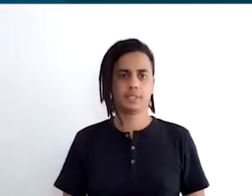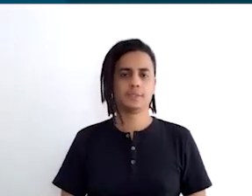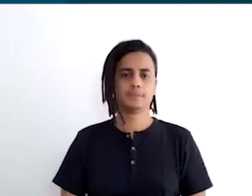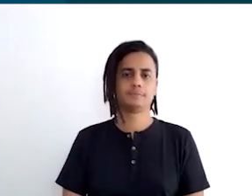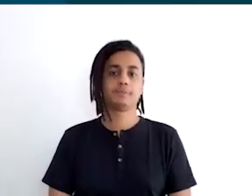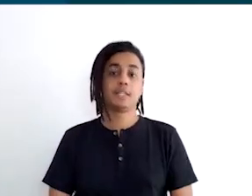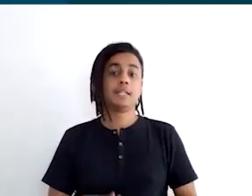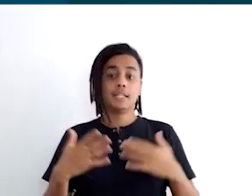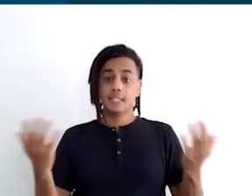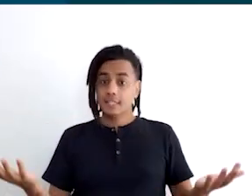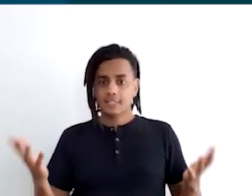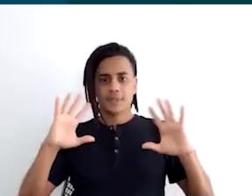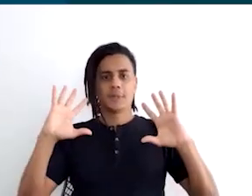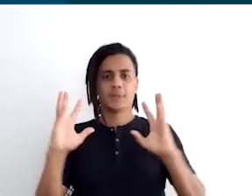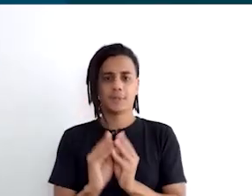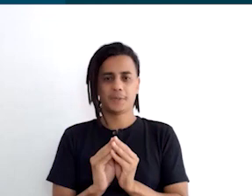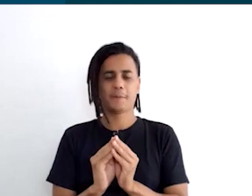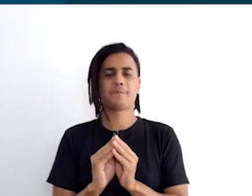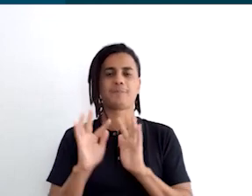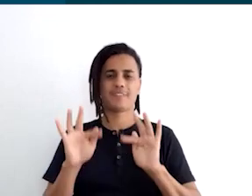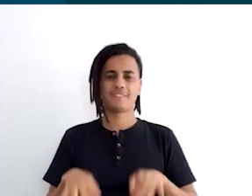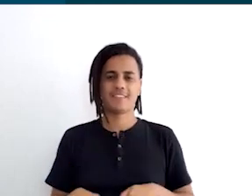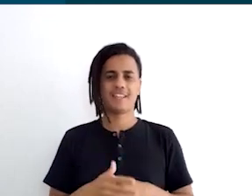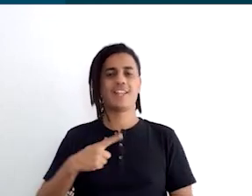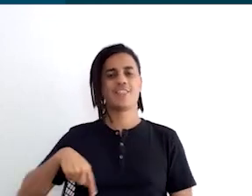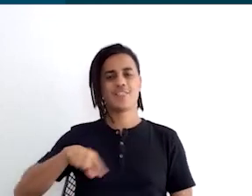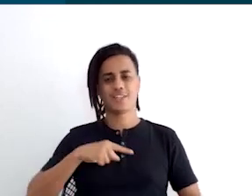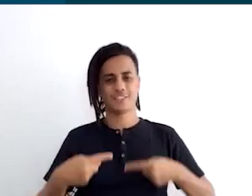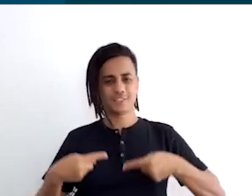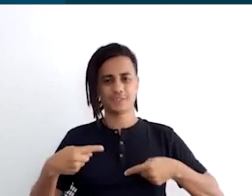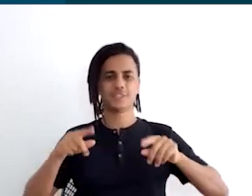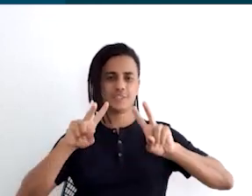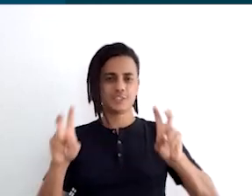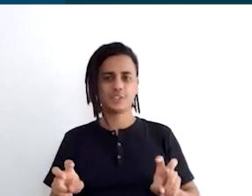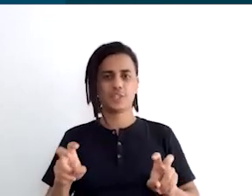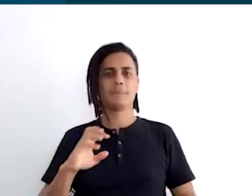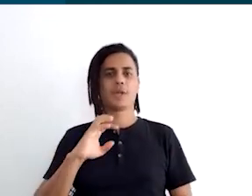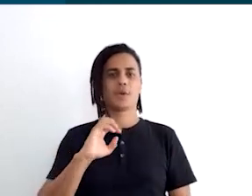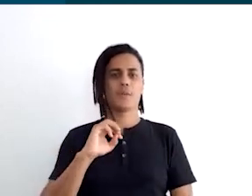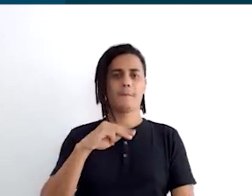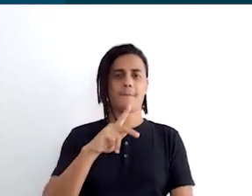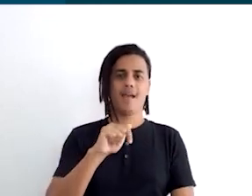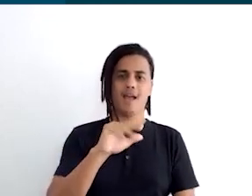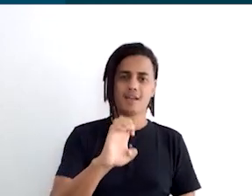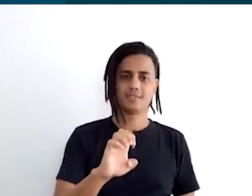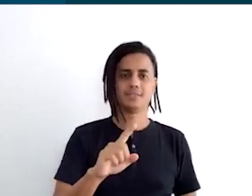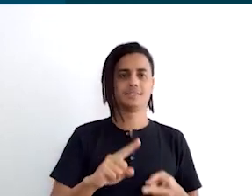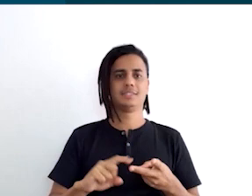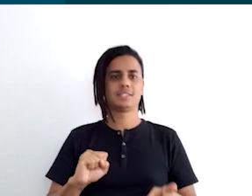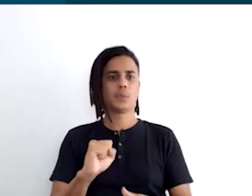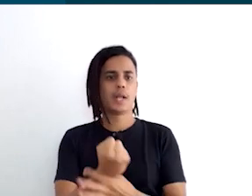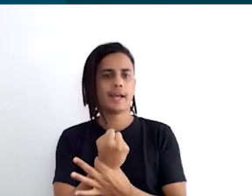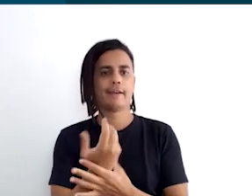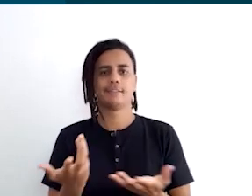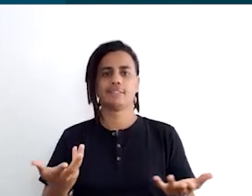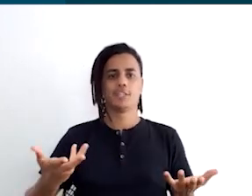Então, é isso. Quando a gente está falando sobre essa parte de compliance, né, segurança e agilidade, dá